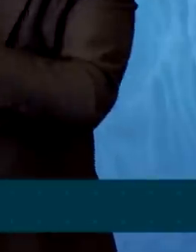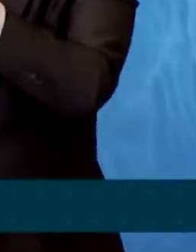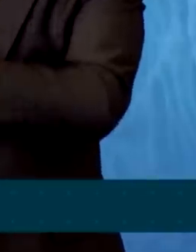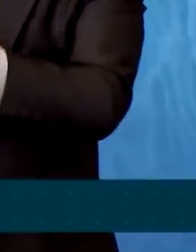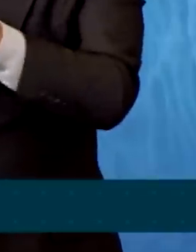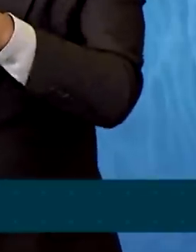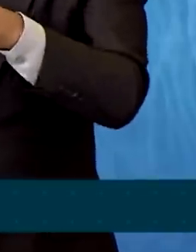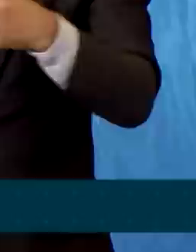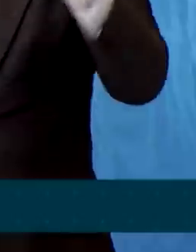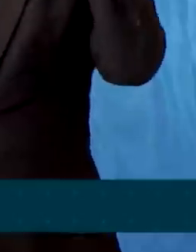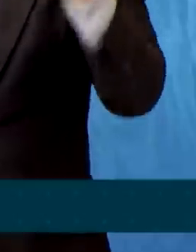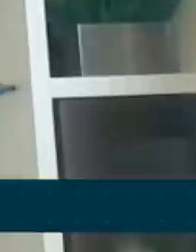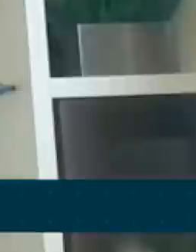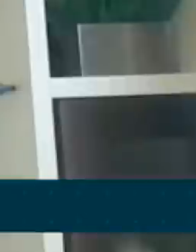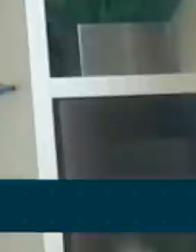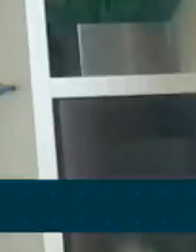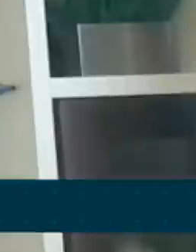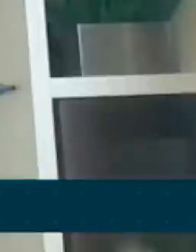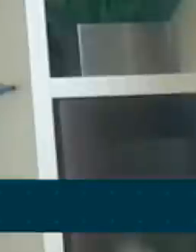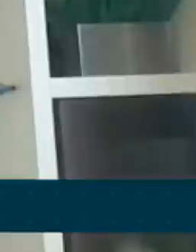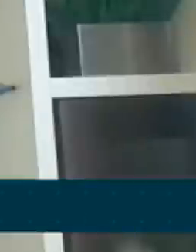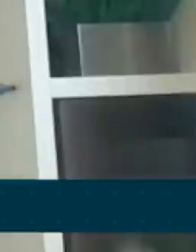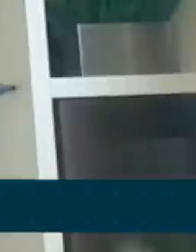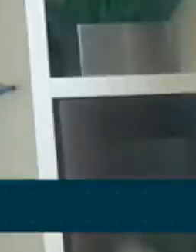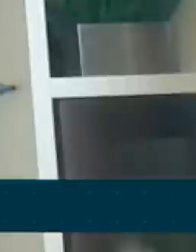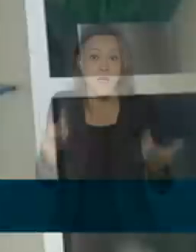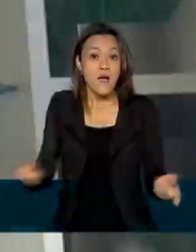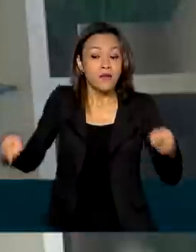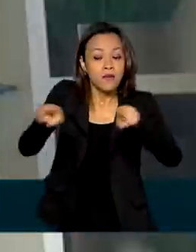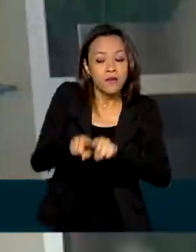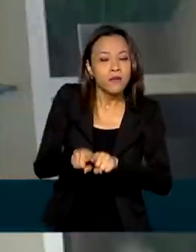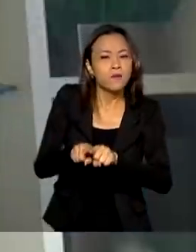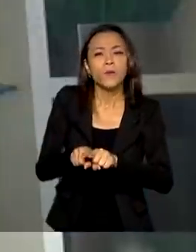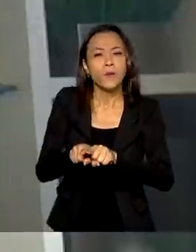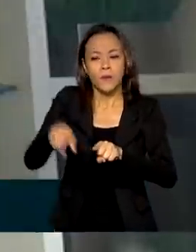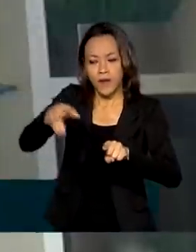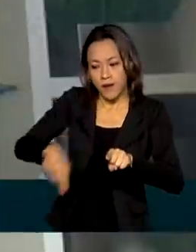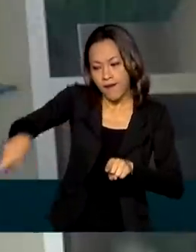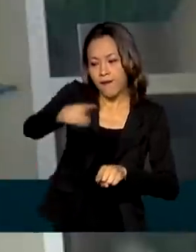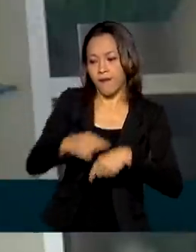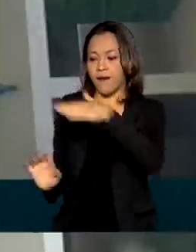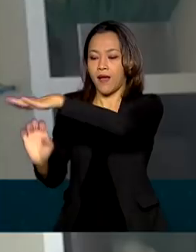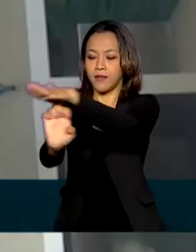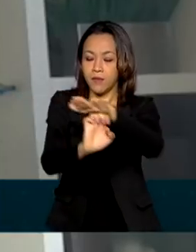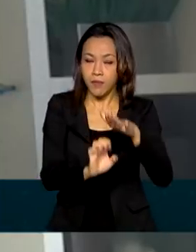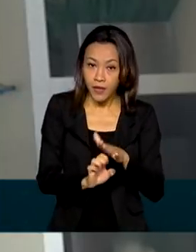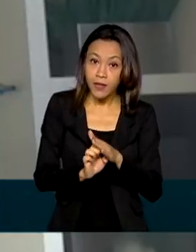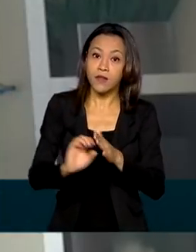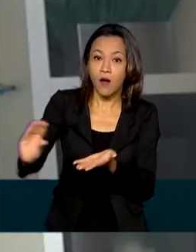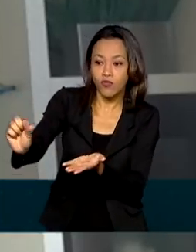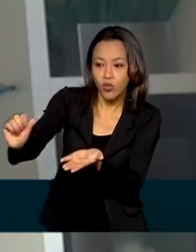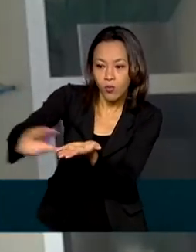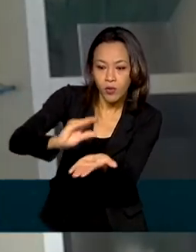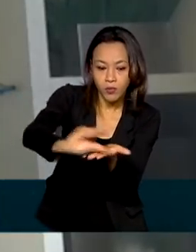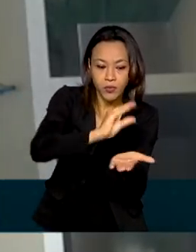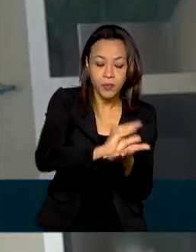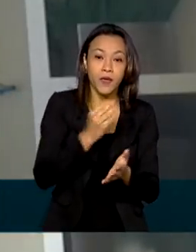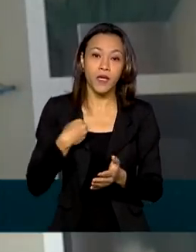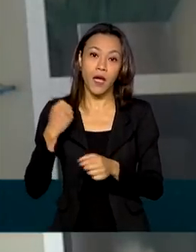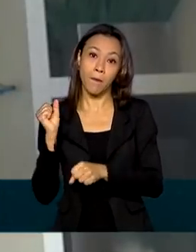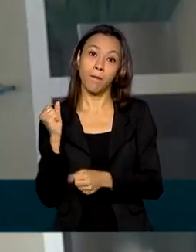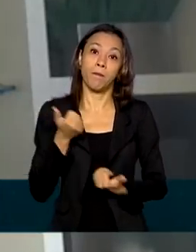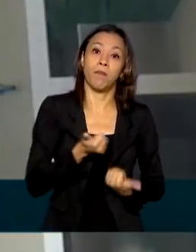de forma eficiente sustentável com as parcerias as empresas financiam e cooperam na revitalização de bacias